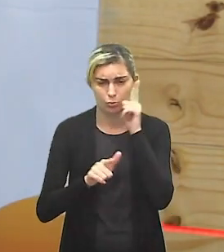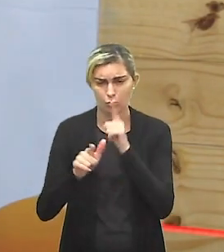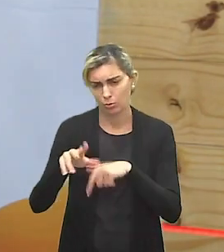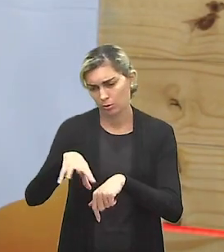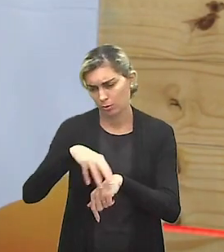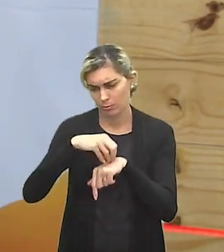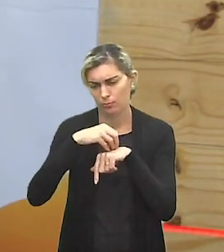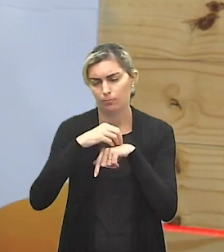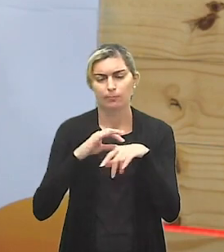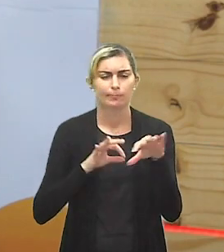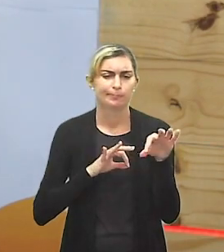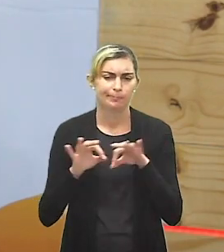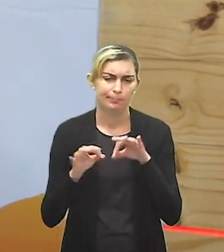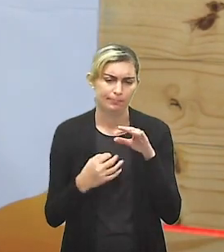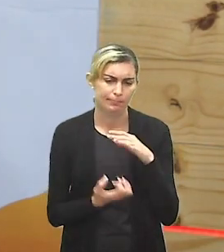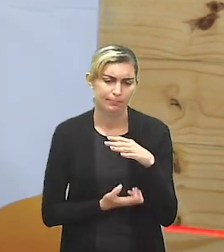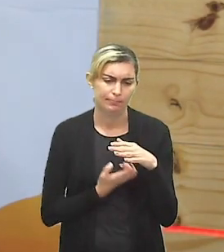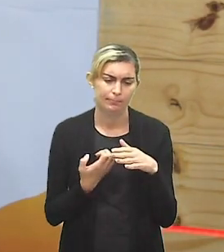na organização.